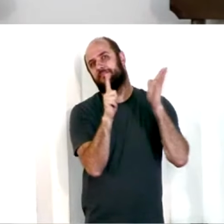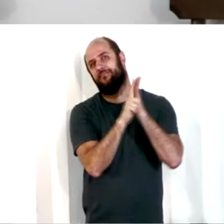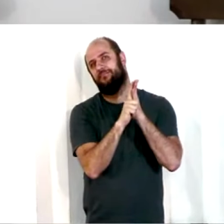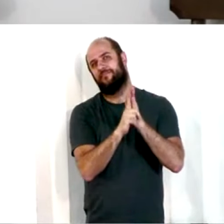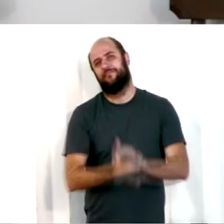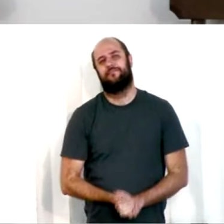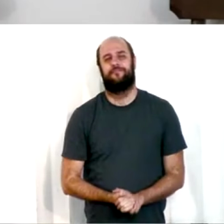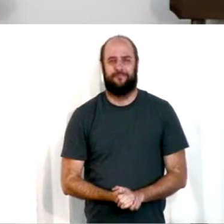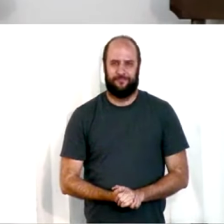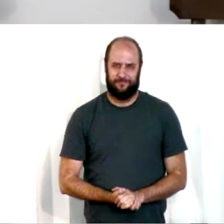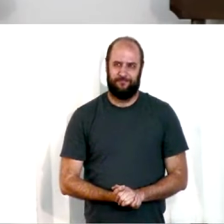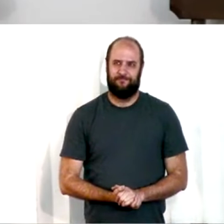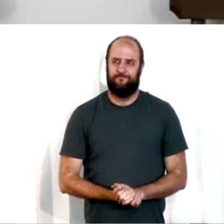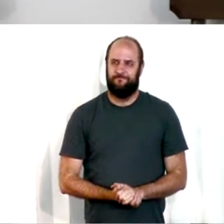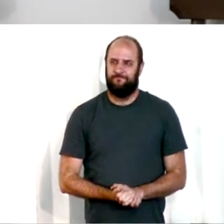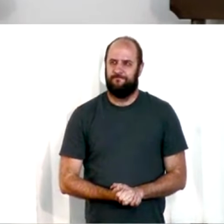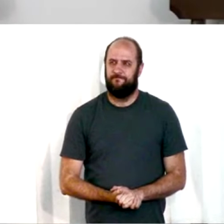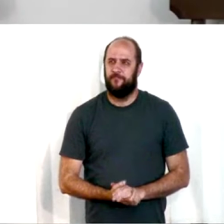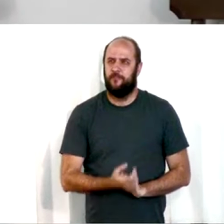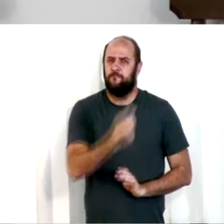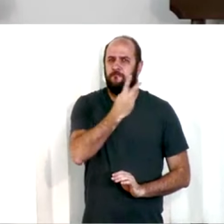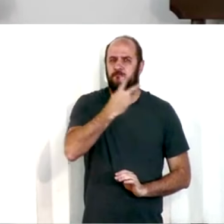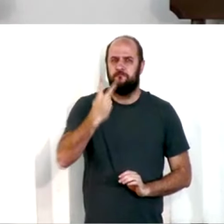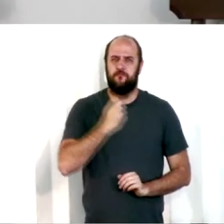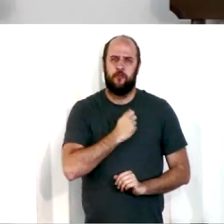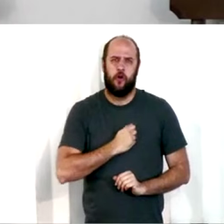A data da organização foi 22 de agosto de